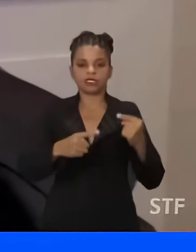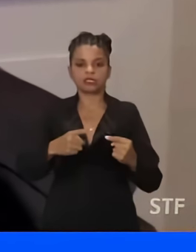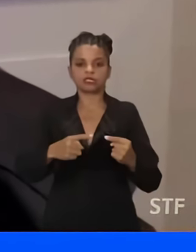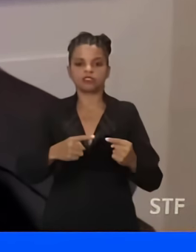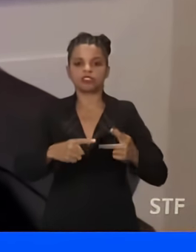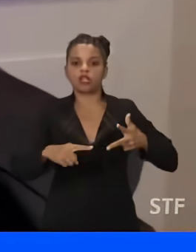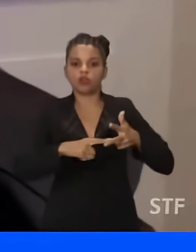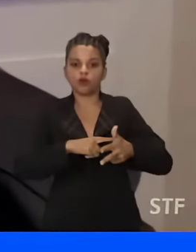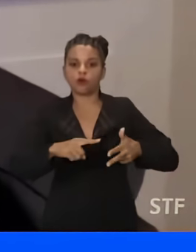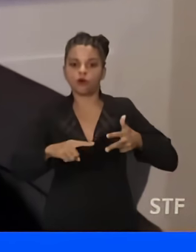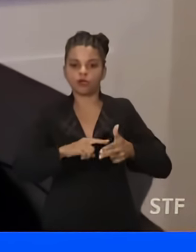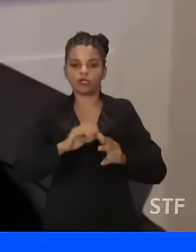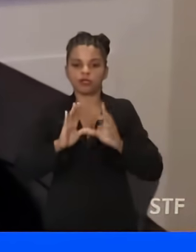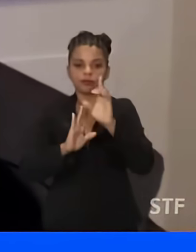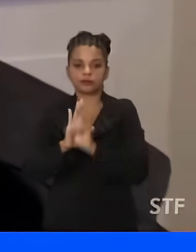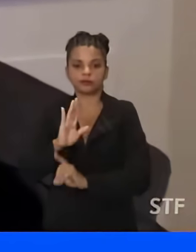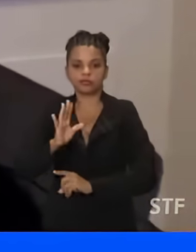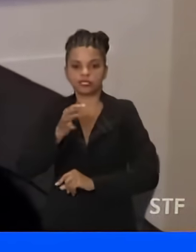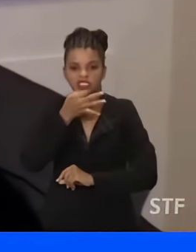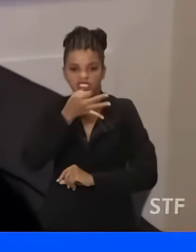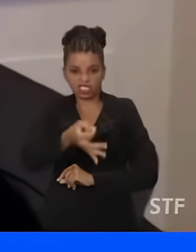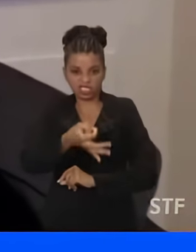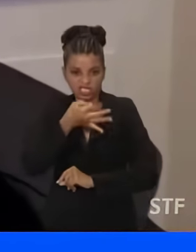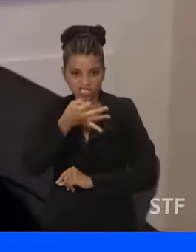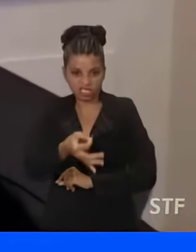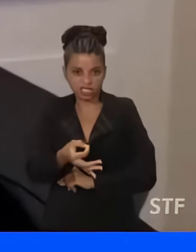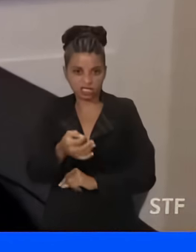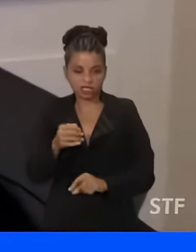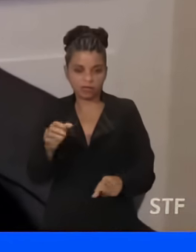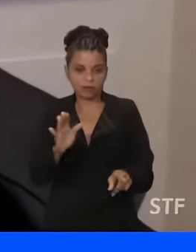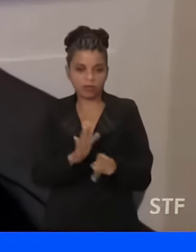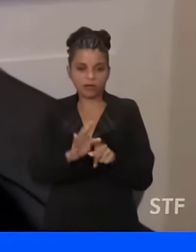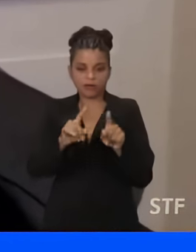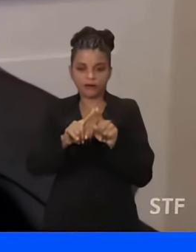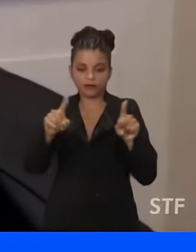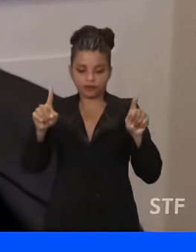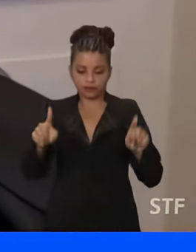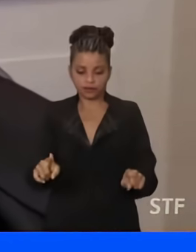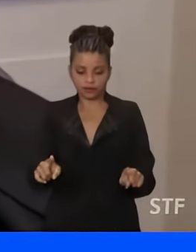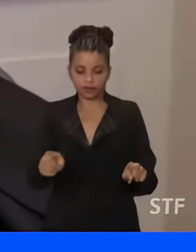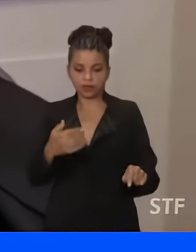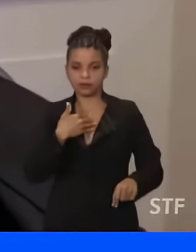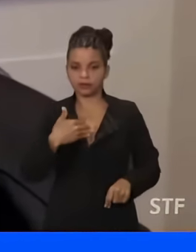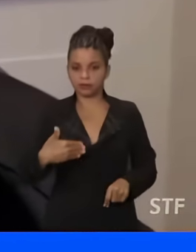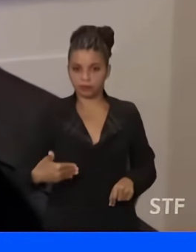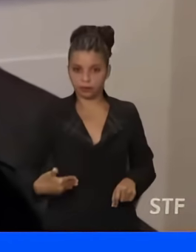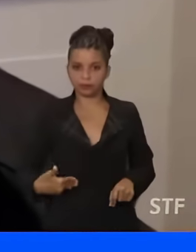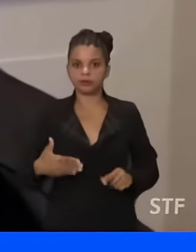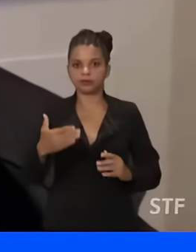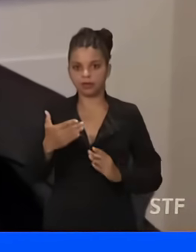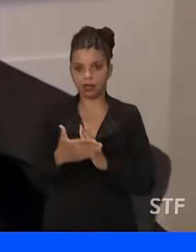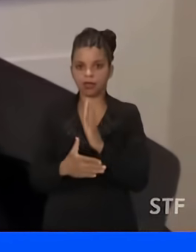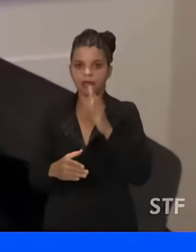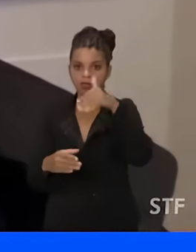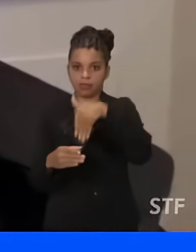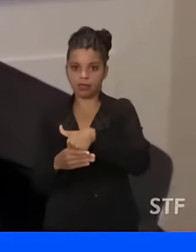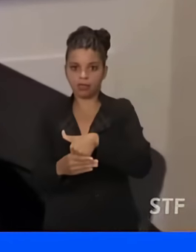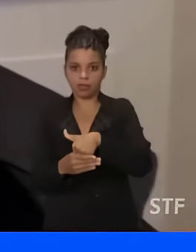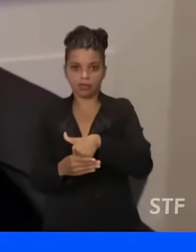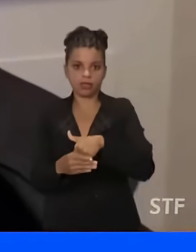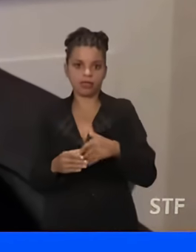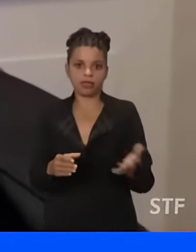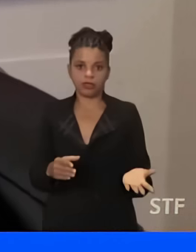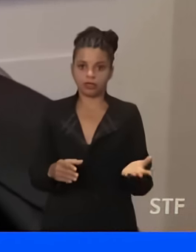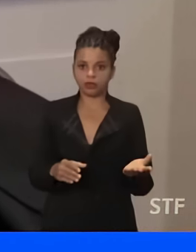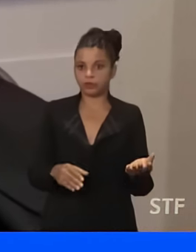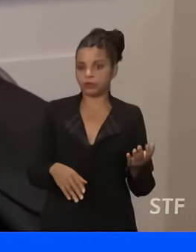seja funcionários públicos eleitos, políticos, seja funcionários públicos não eleitos, seja a magistrados, seja